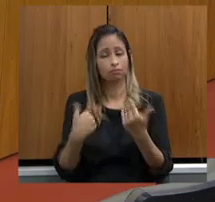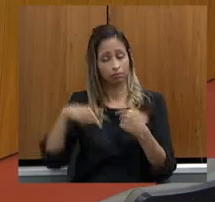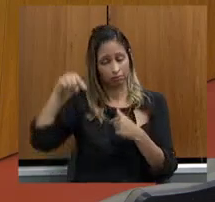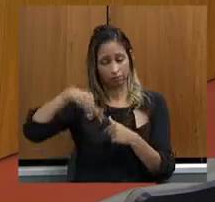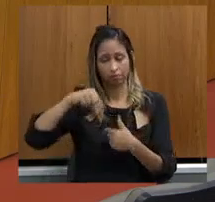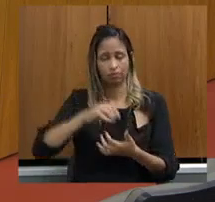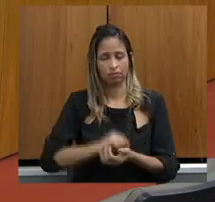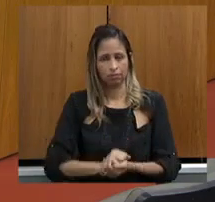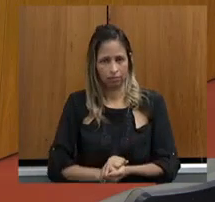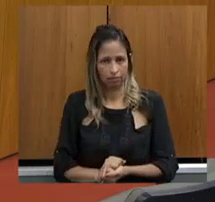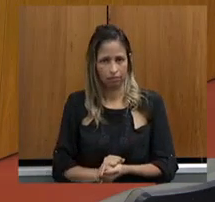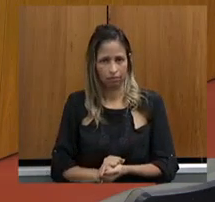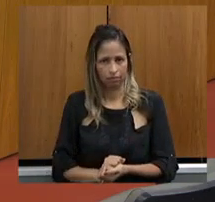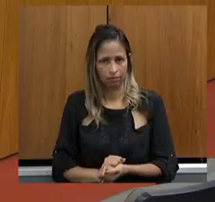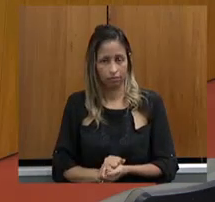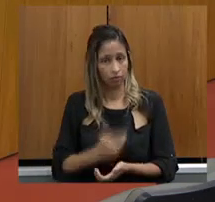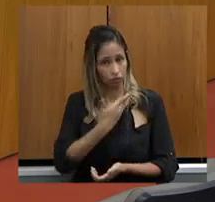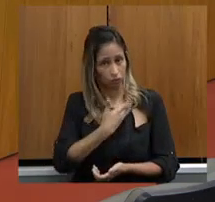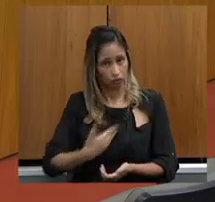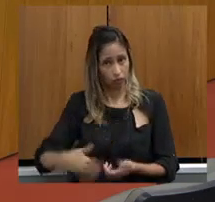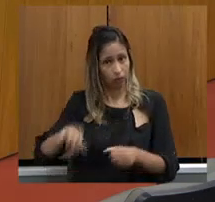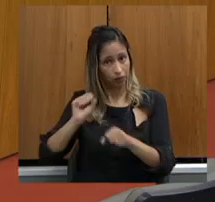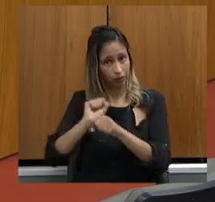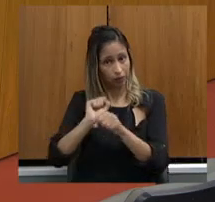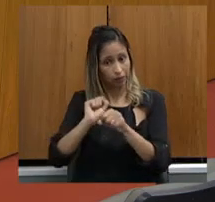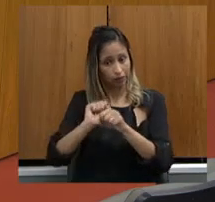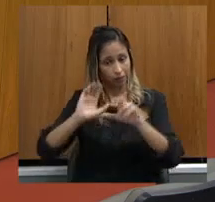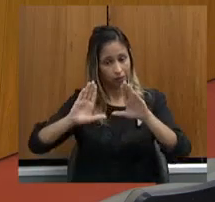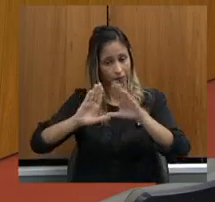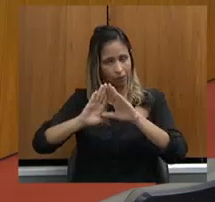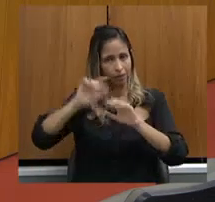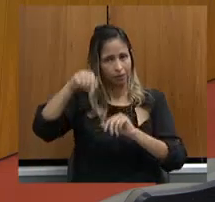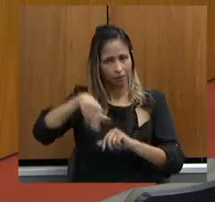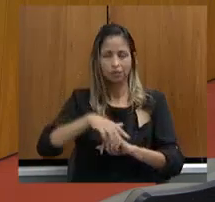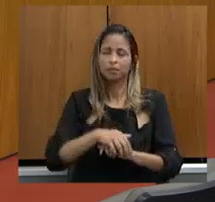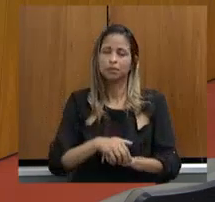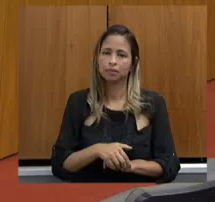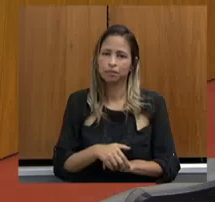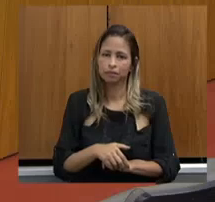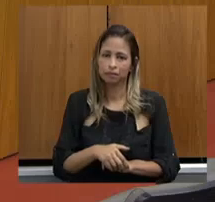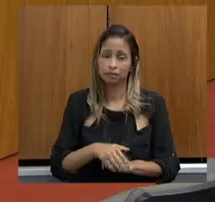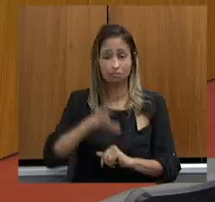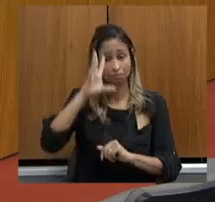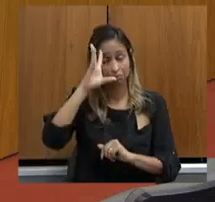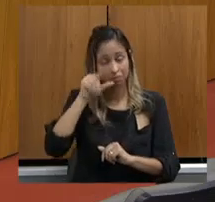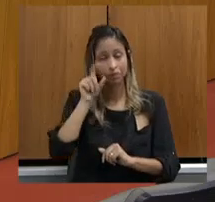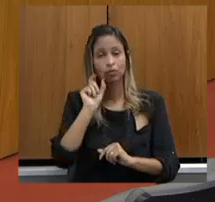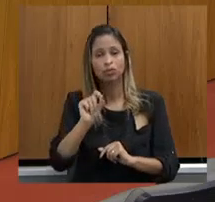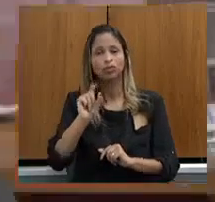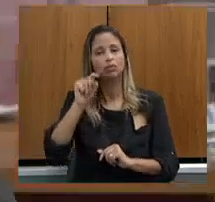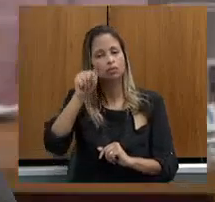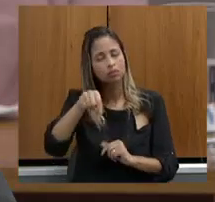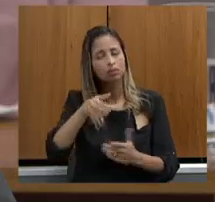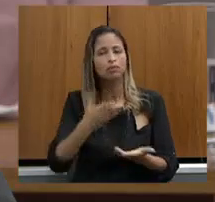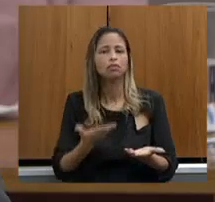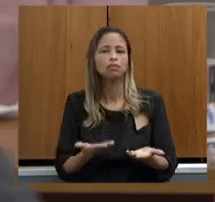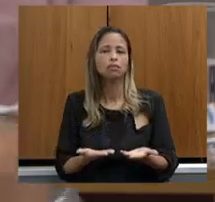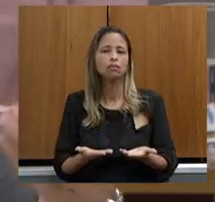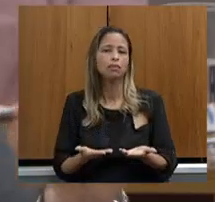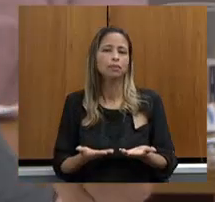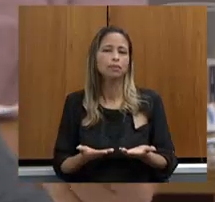casa é isso que o governo espera da Assembleia Legislativa e aliás acho que essa é a